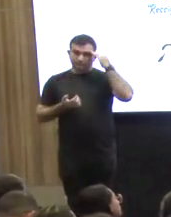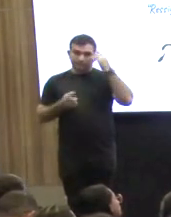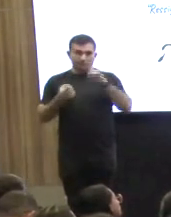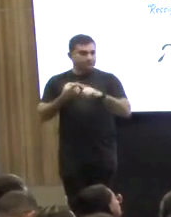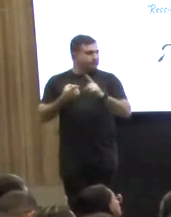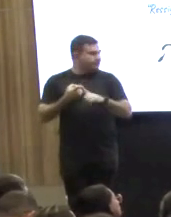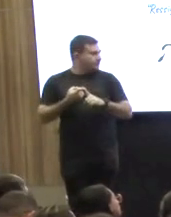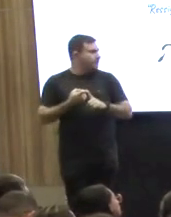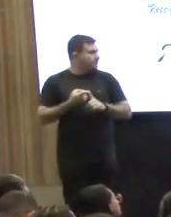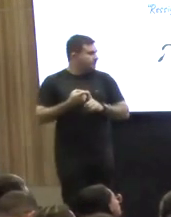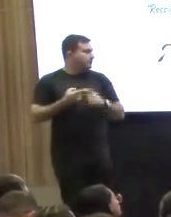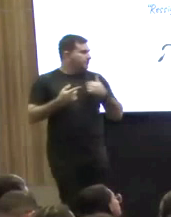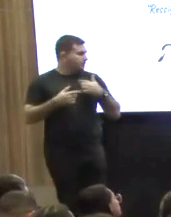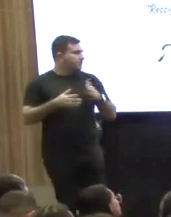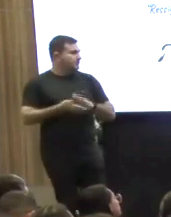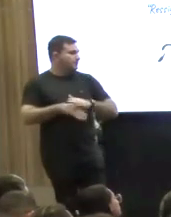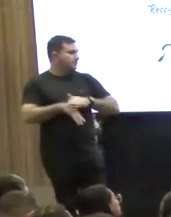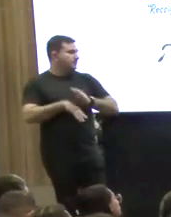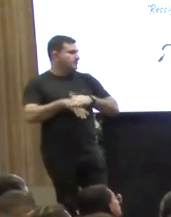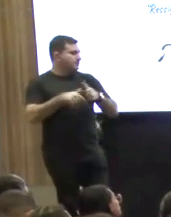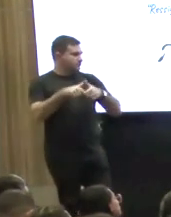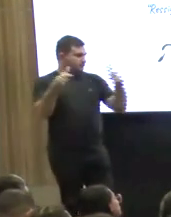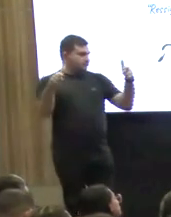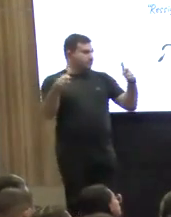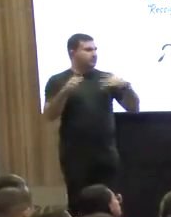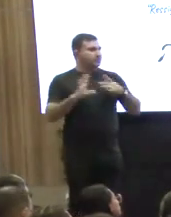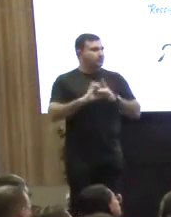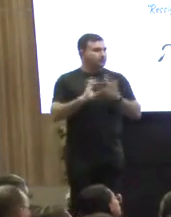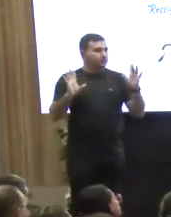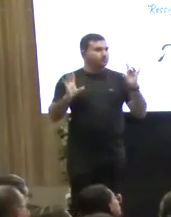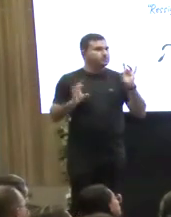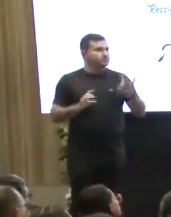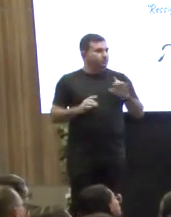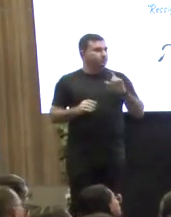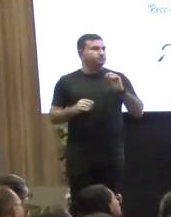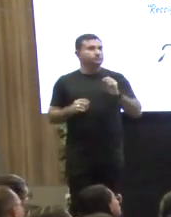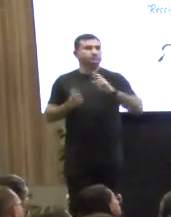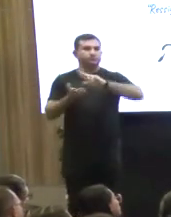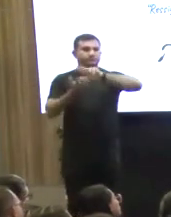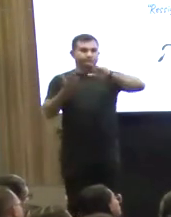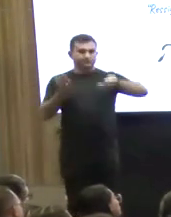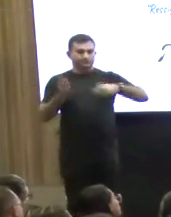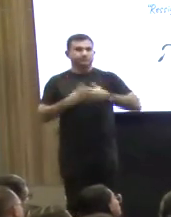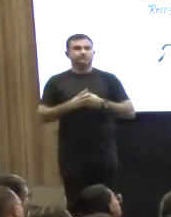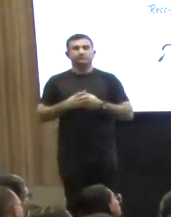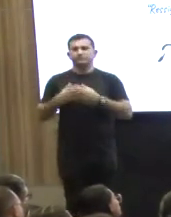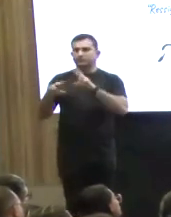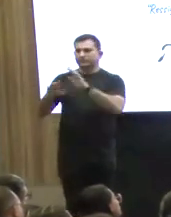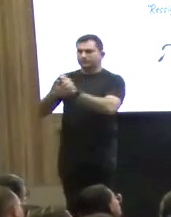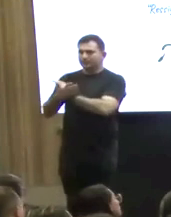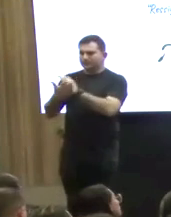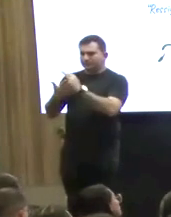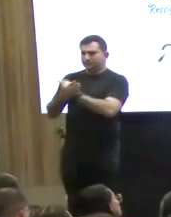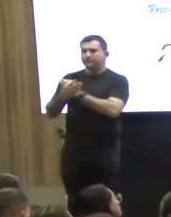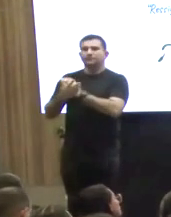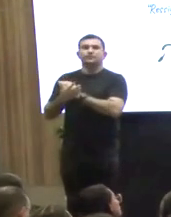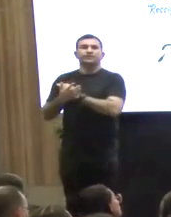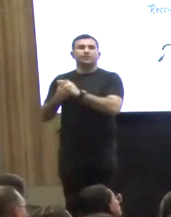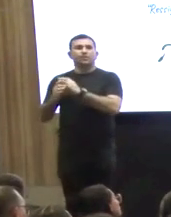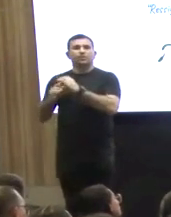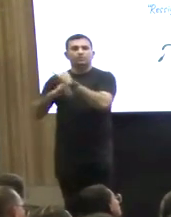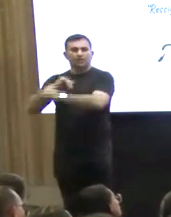de colocar o emancipatório junto, para falar que eu não estou falando da diversidade dos organismos internacionais, da diversidade vista